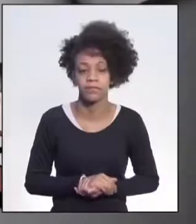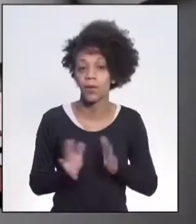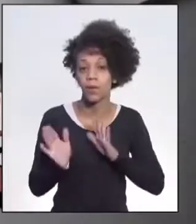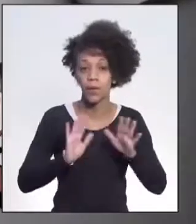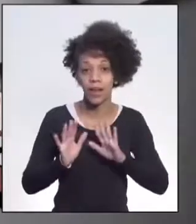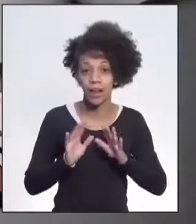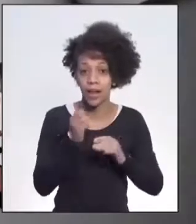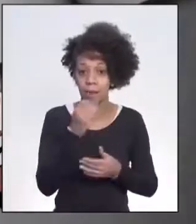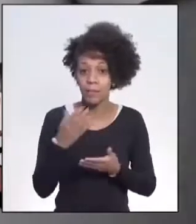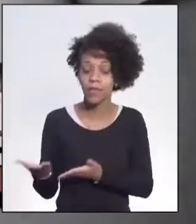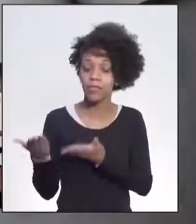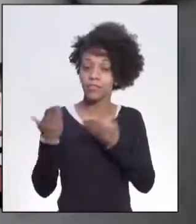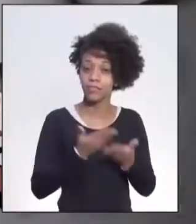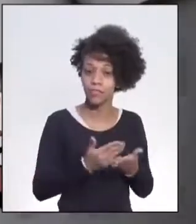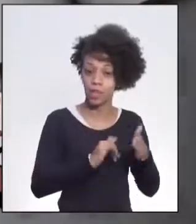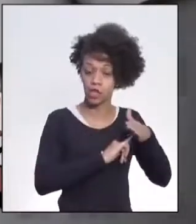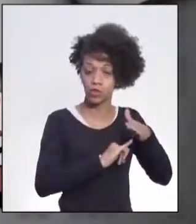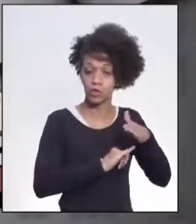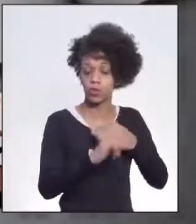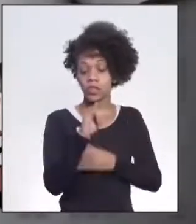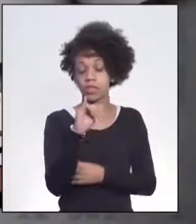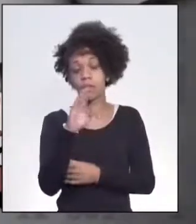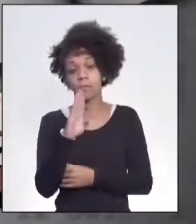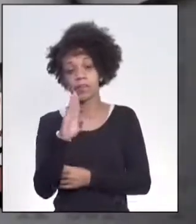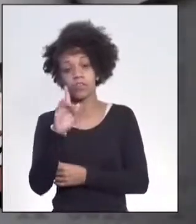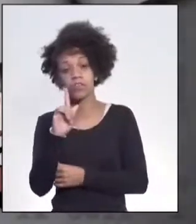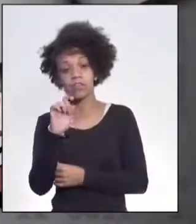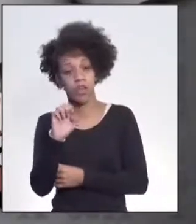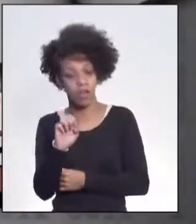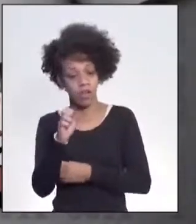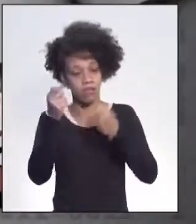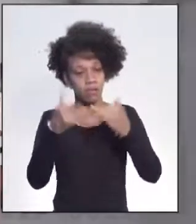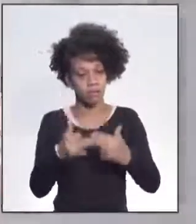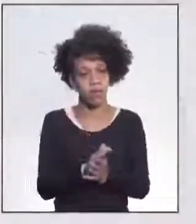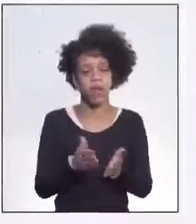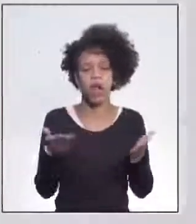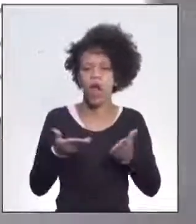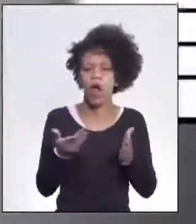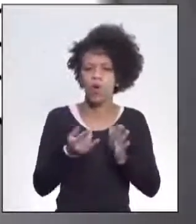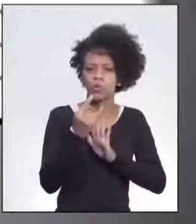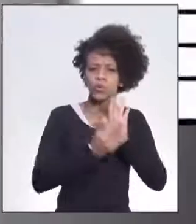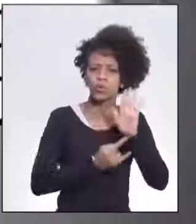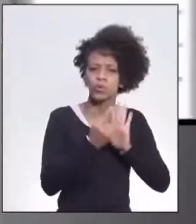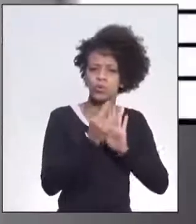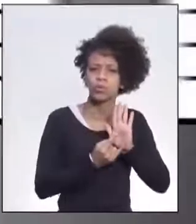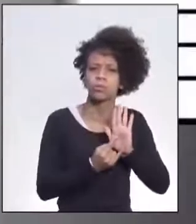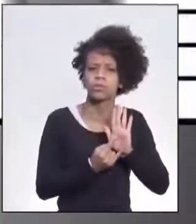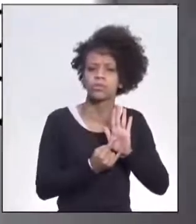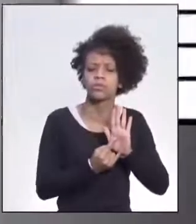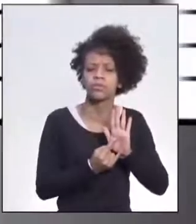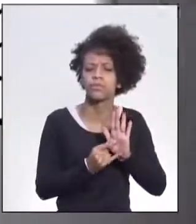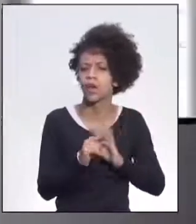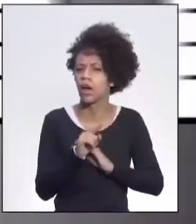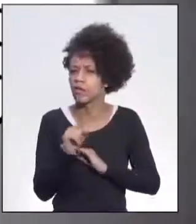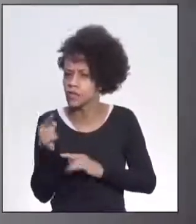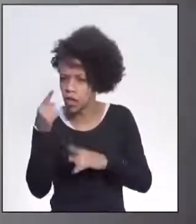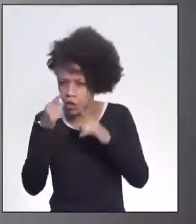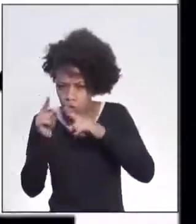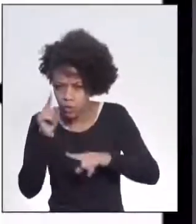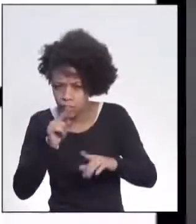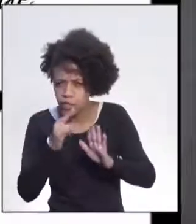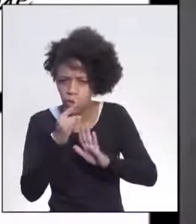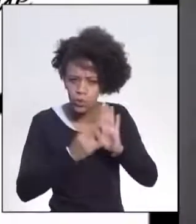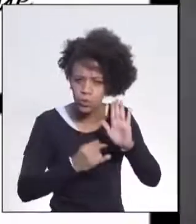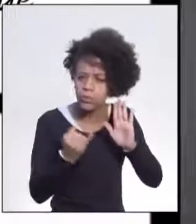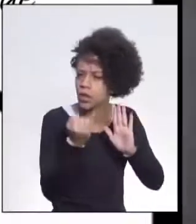Olá, sejam bem-vindos ao IBGE Explica. Hoje falaremos sobre documentação. Você tem alguma dúvida de que